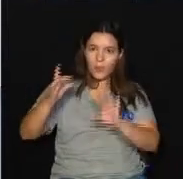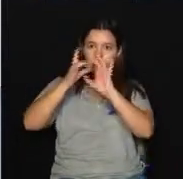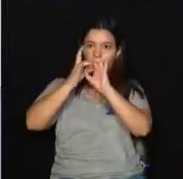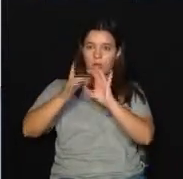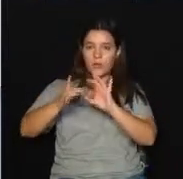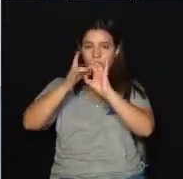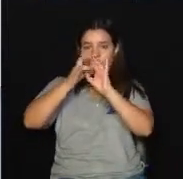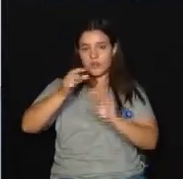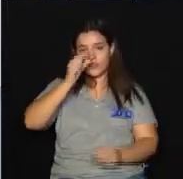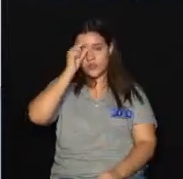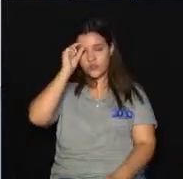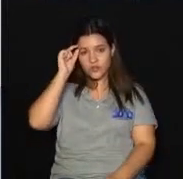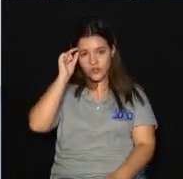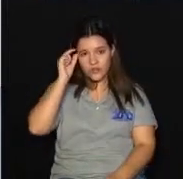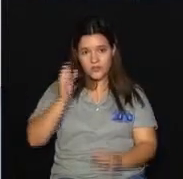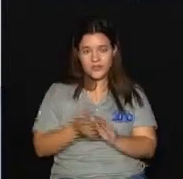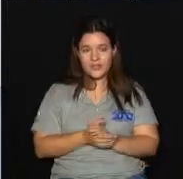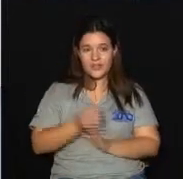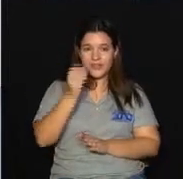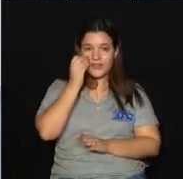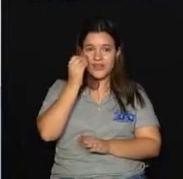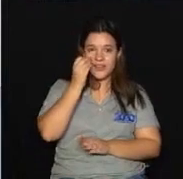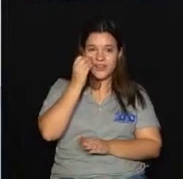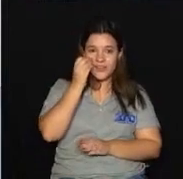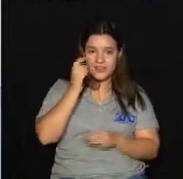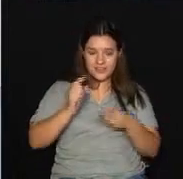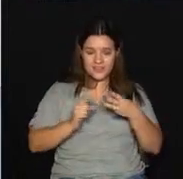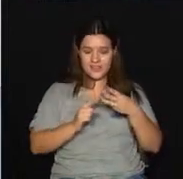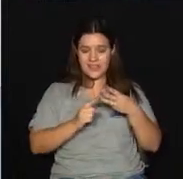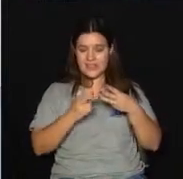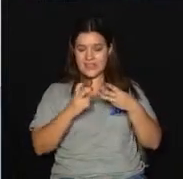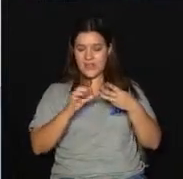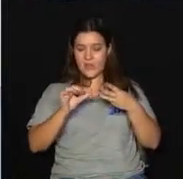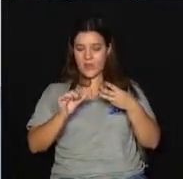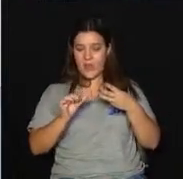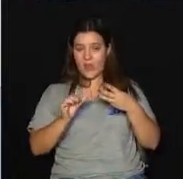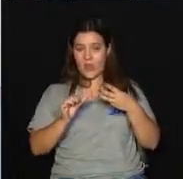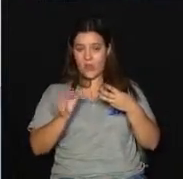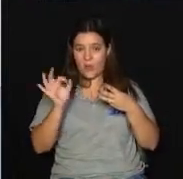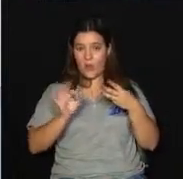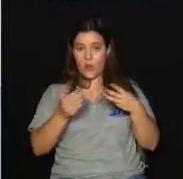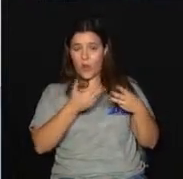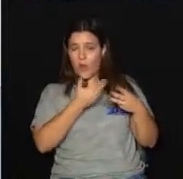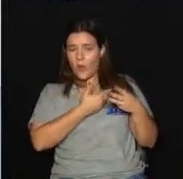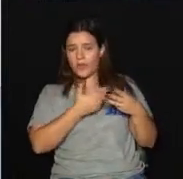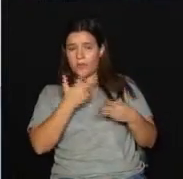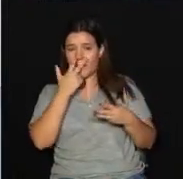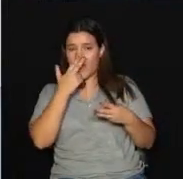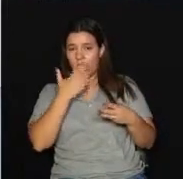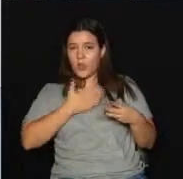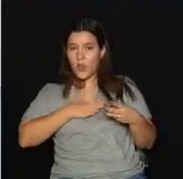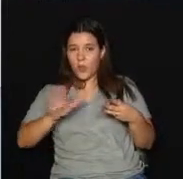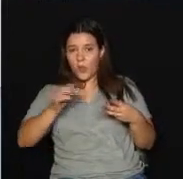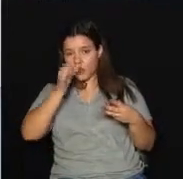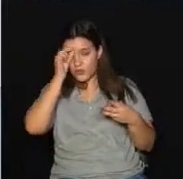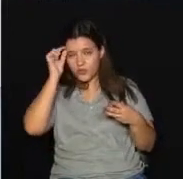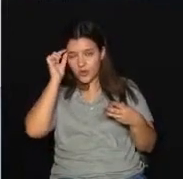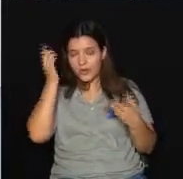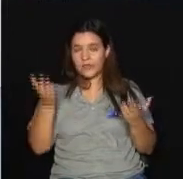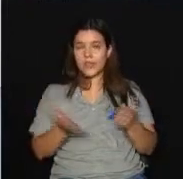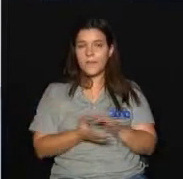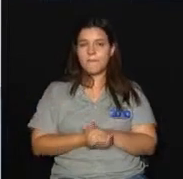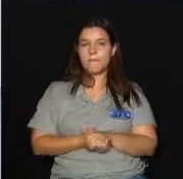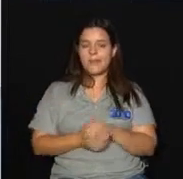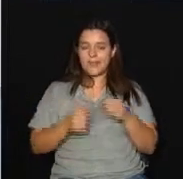o Jonas Donizete para tentar ver se essa rejeição, essa desaprovação chegava também ao candidato. Como